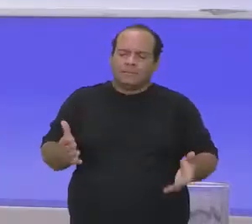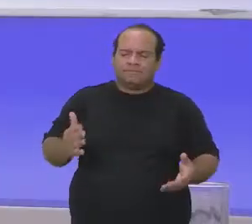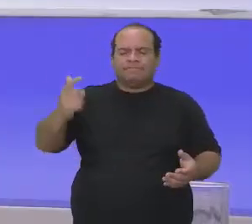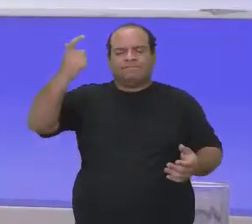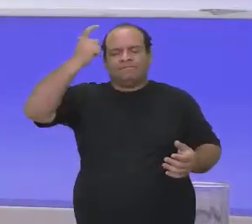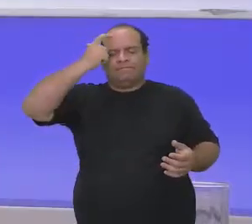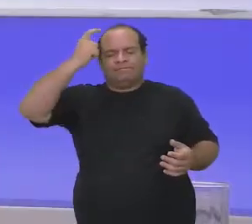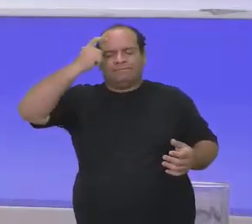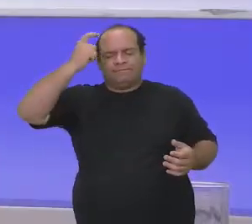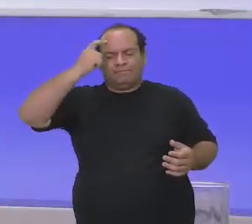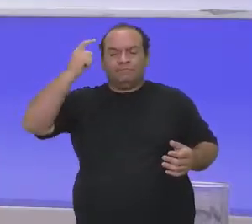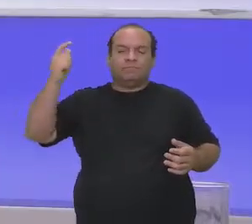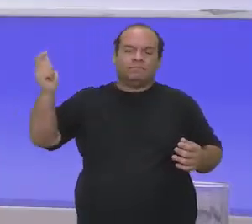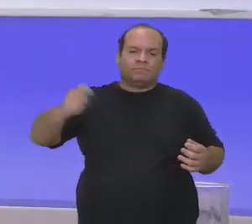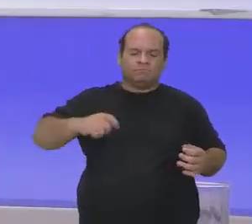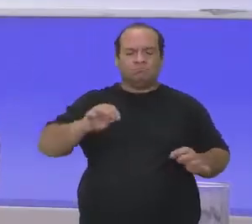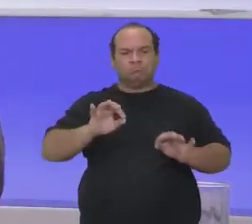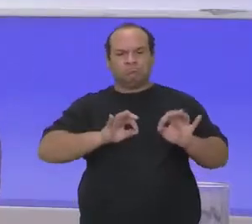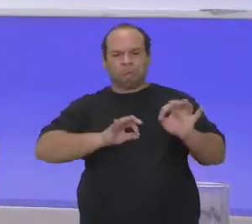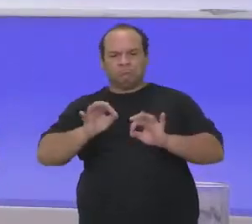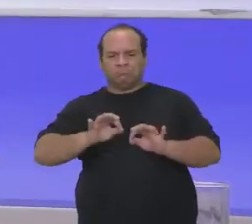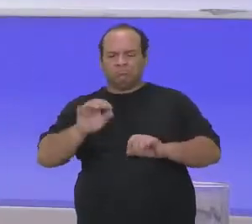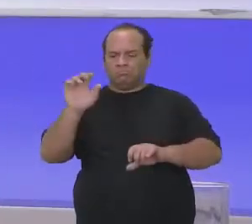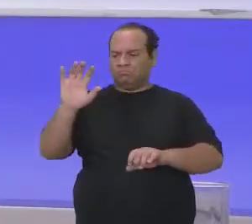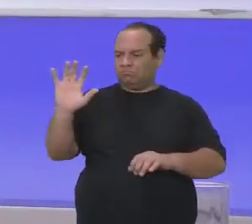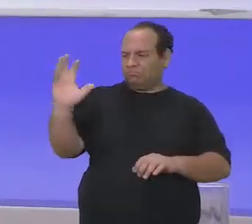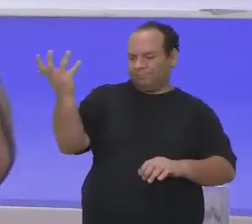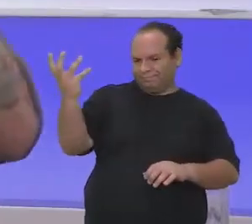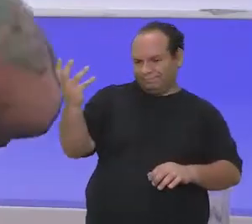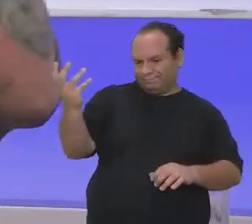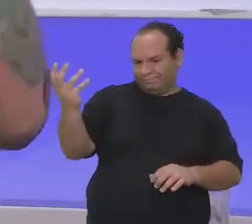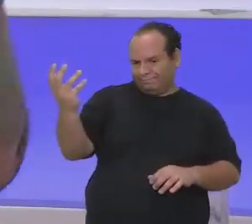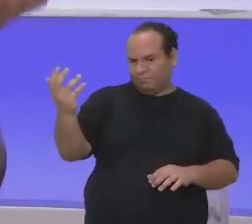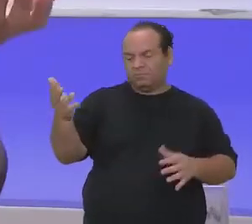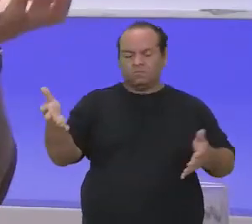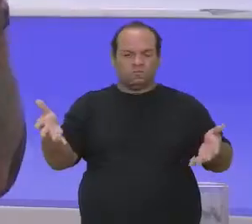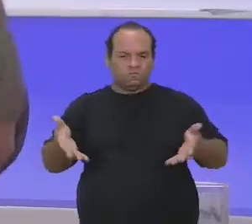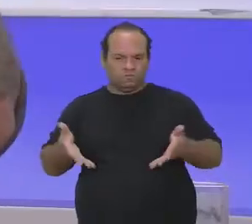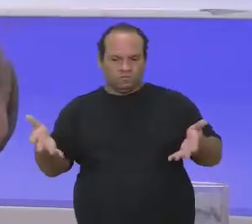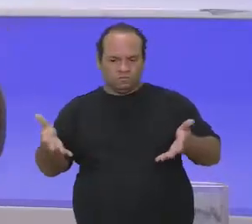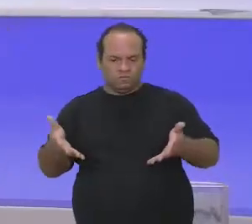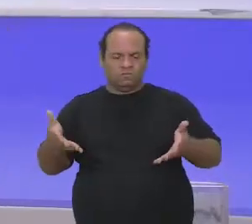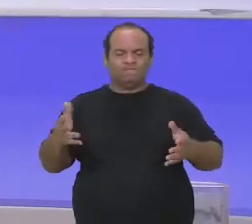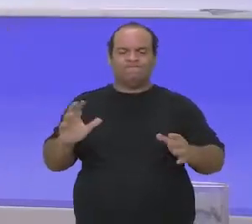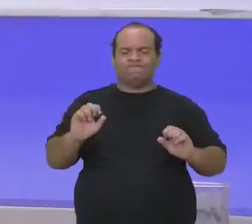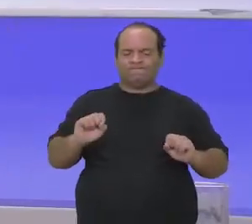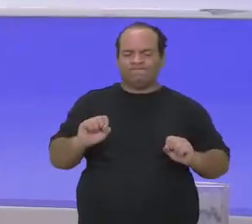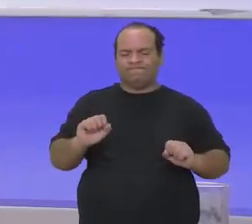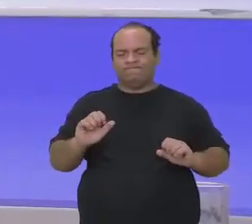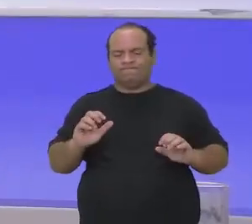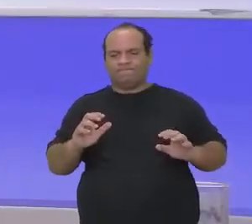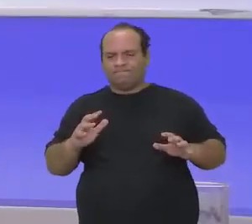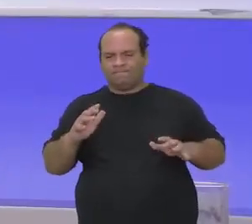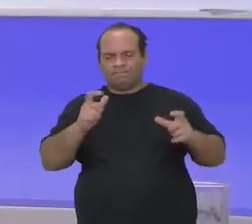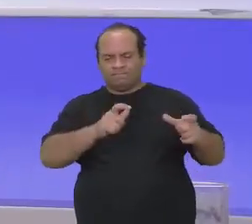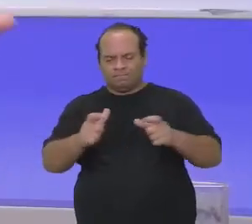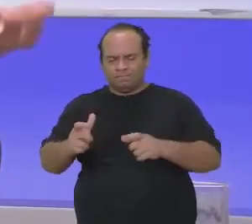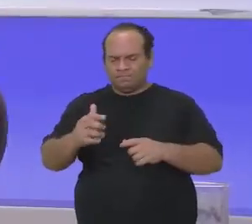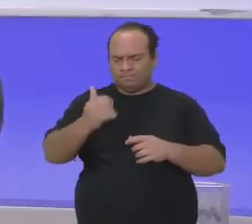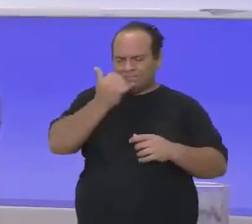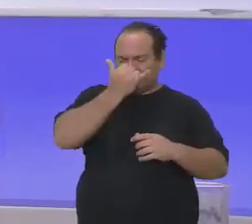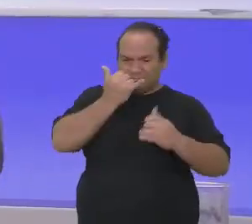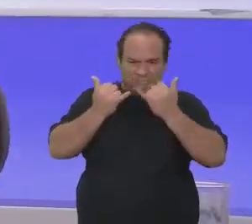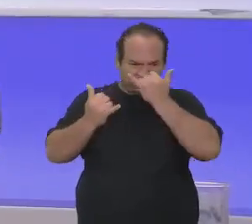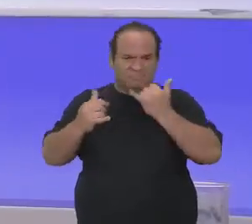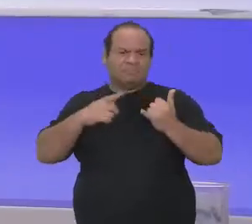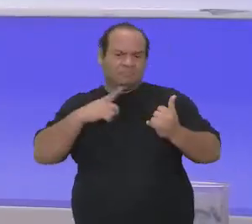as ações que impactam a mudança climática, que hoje está agravando alguns recursos renováveis, que é o